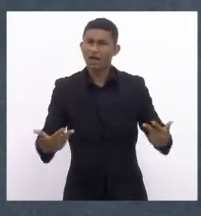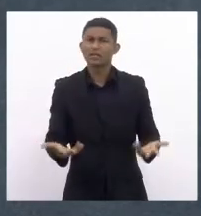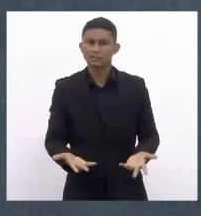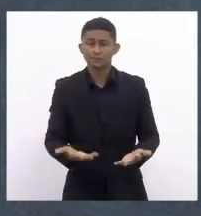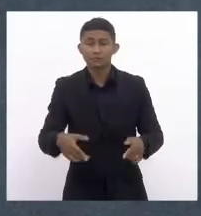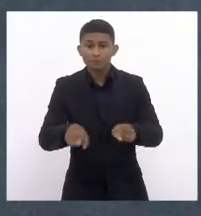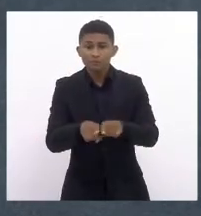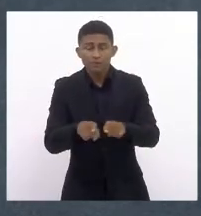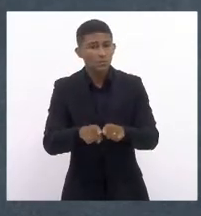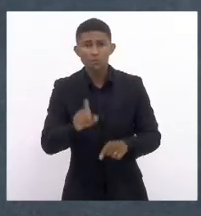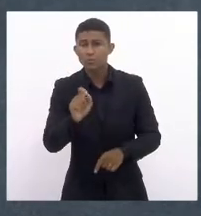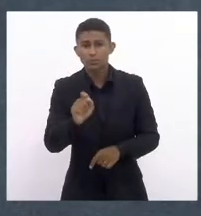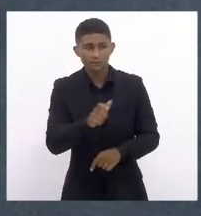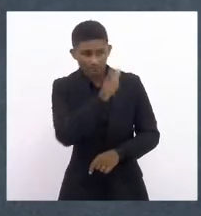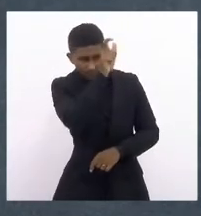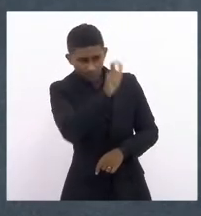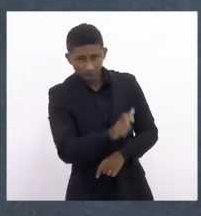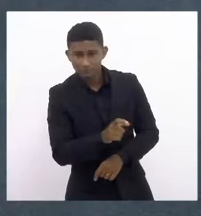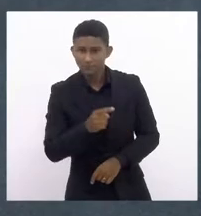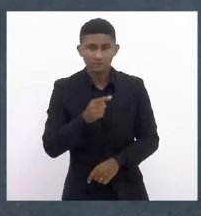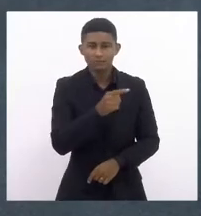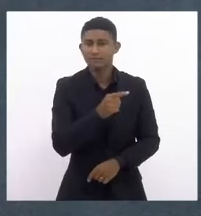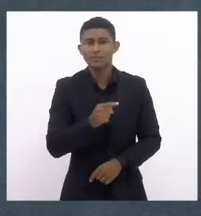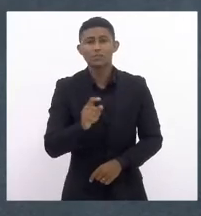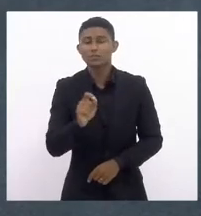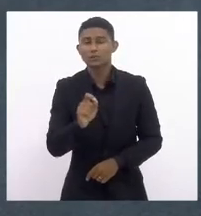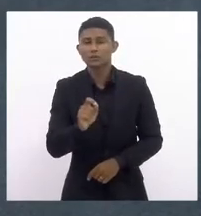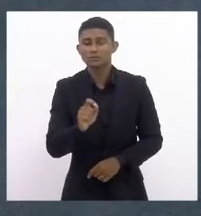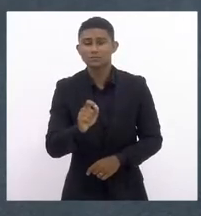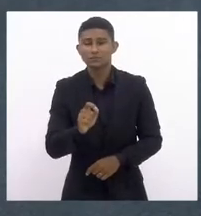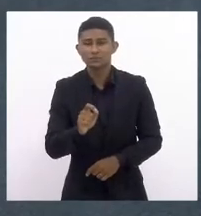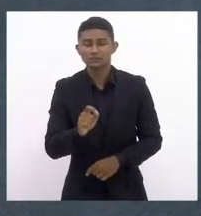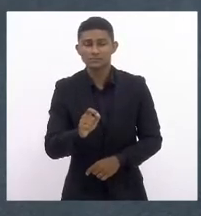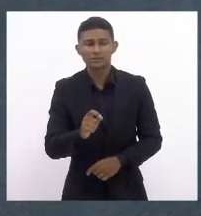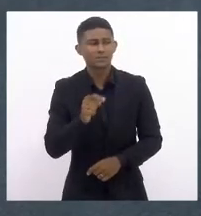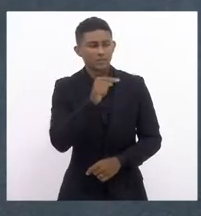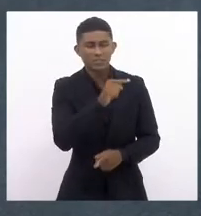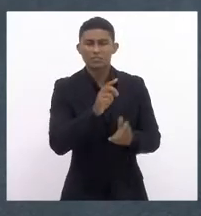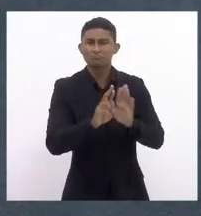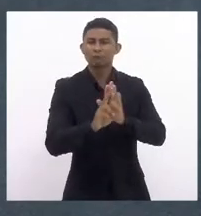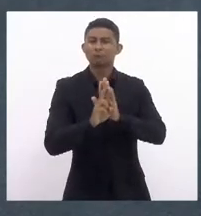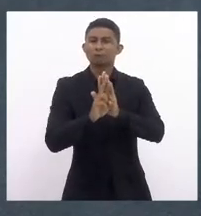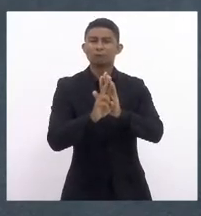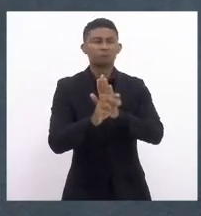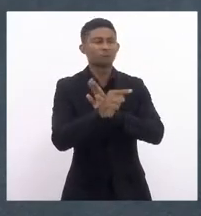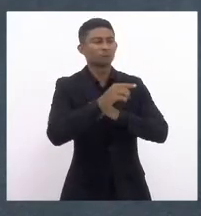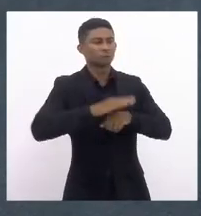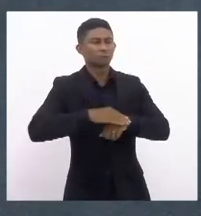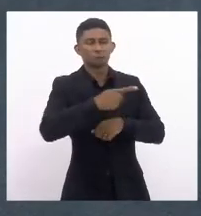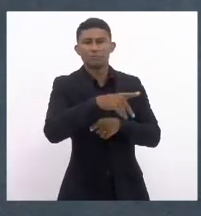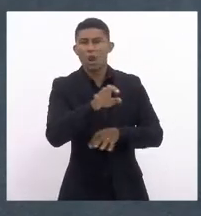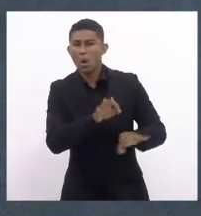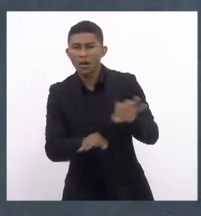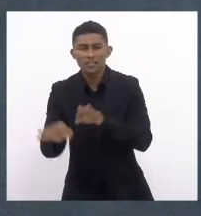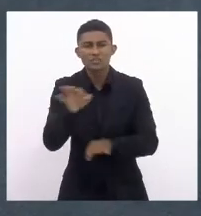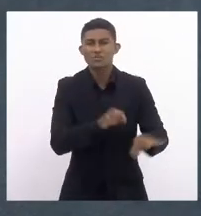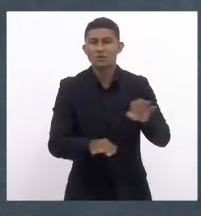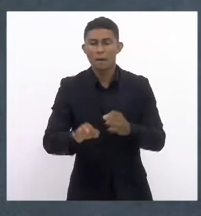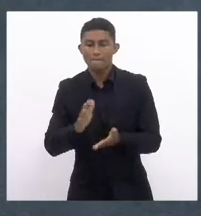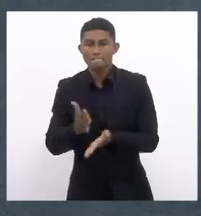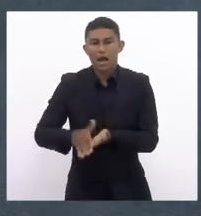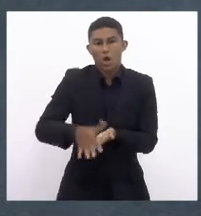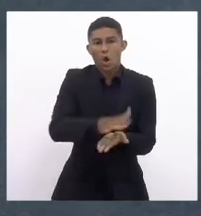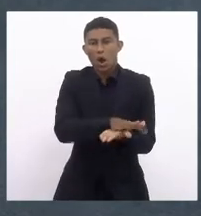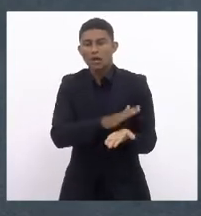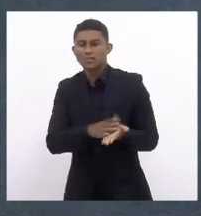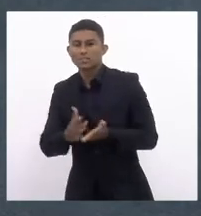O Marquinhos de Oswaldo Cruz é também a figura que organizou o Pagode do Trem, que é um